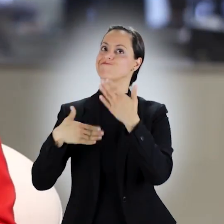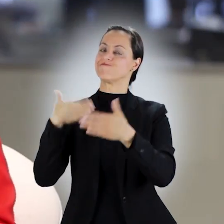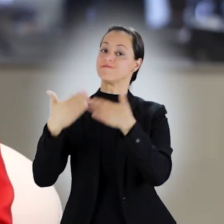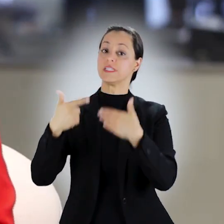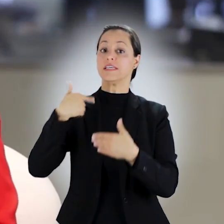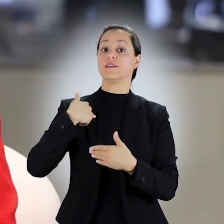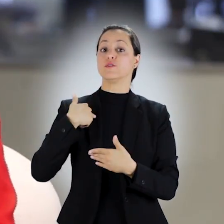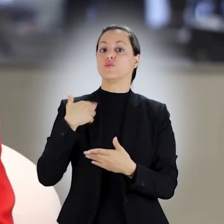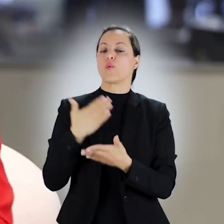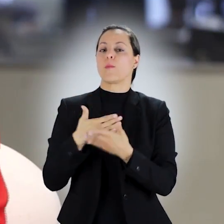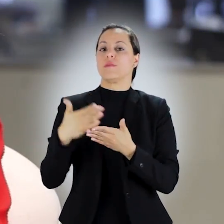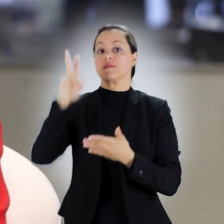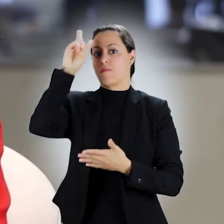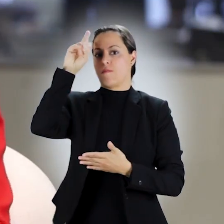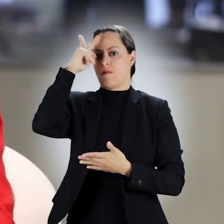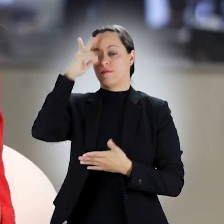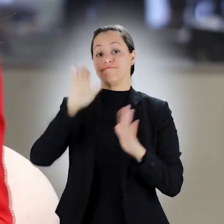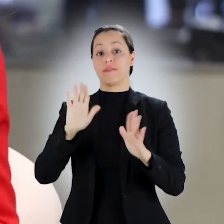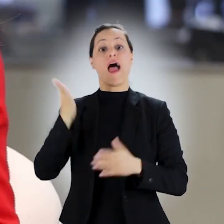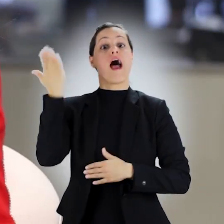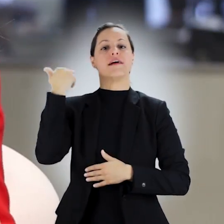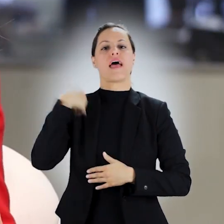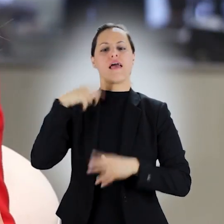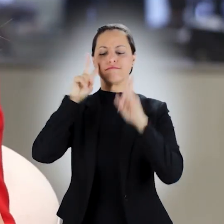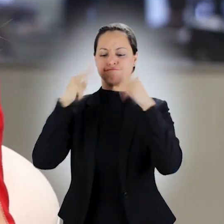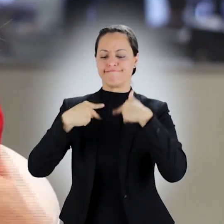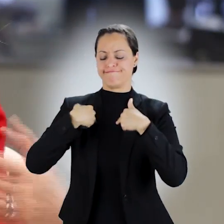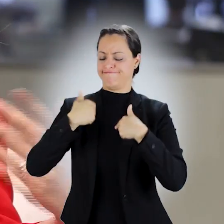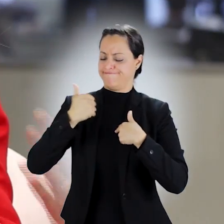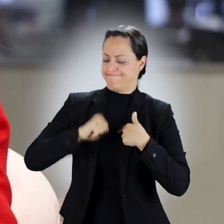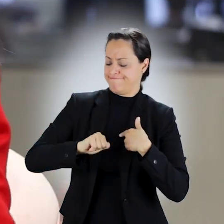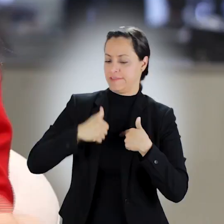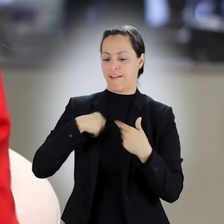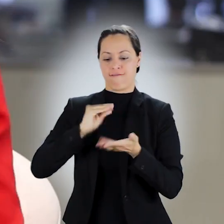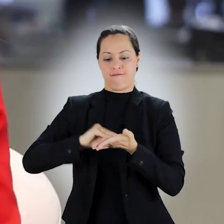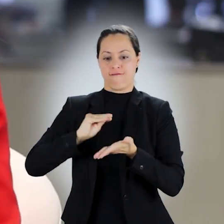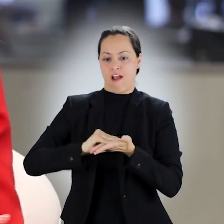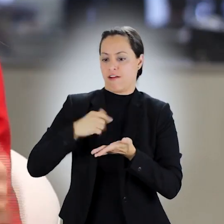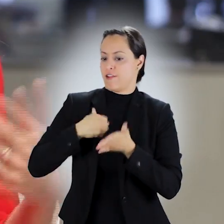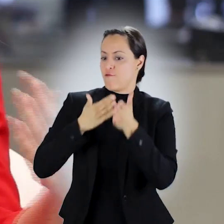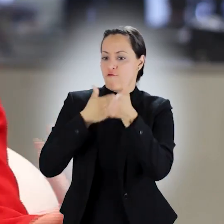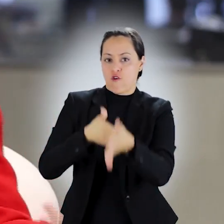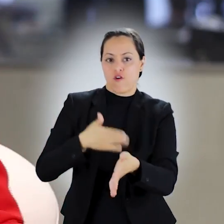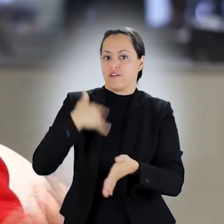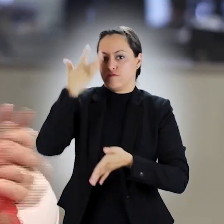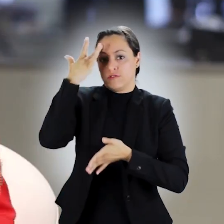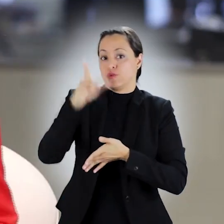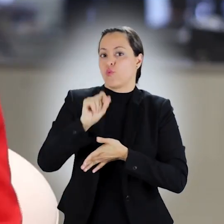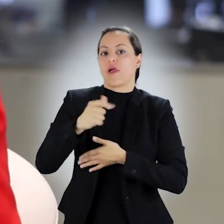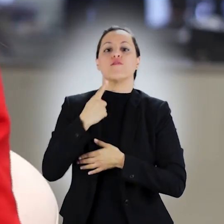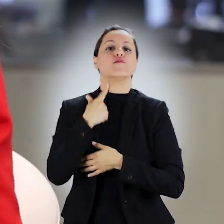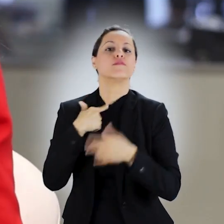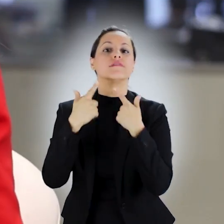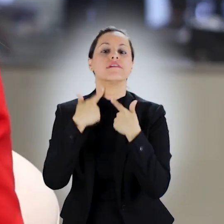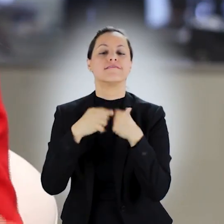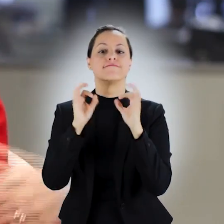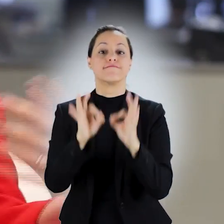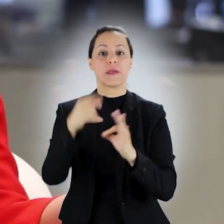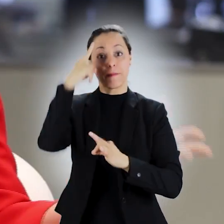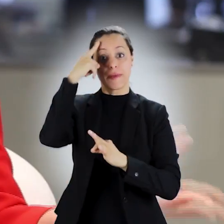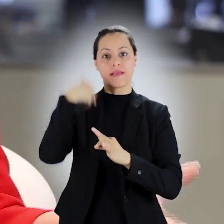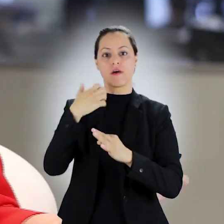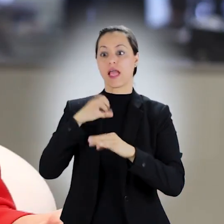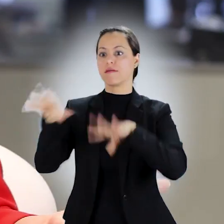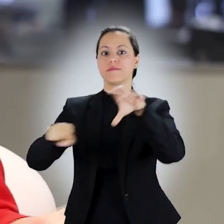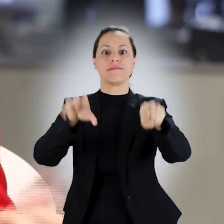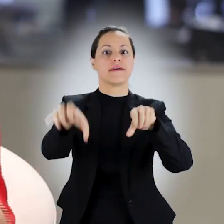mesmo para poder assimilar isso. Porque antes, eu mesma me criticava. Eu achava que faltava foco. Eu achava que eu não sabia o que eu queria. Eu achava que eu tava